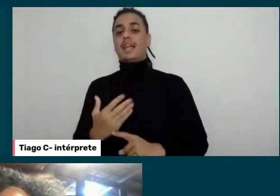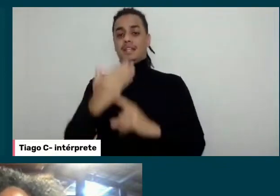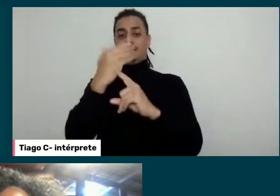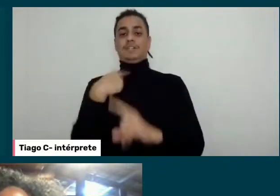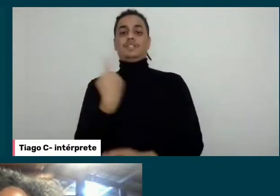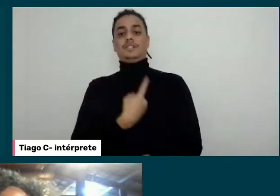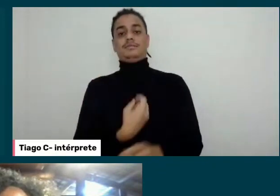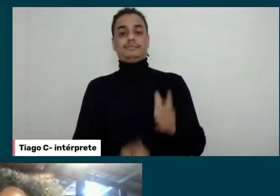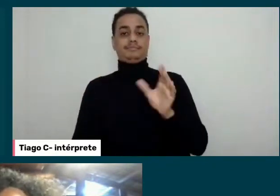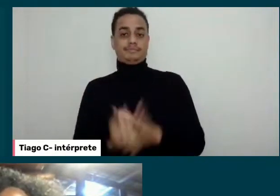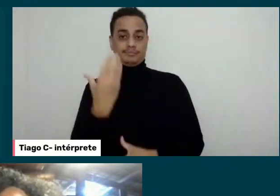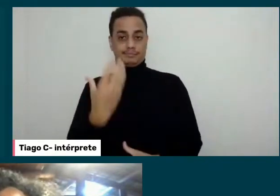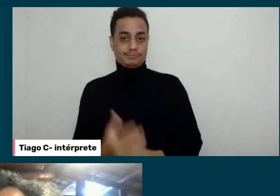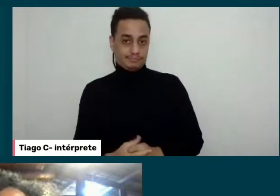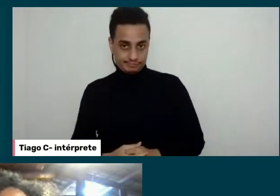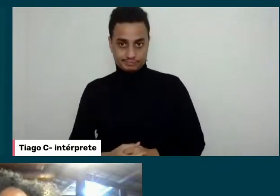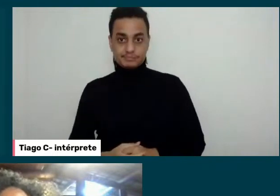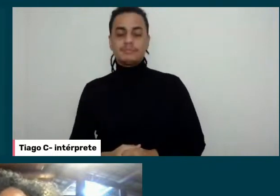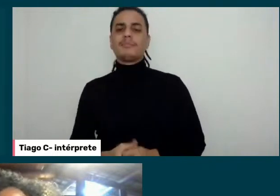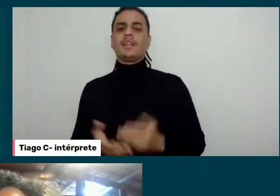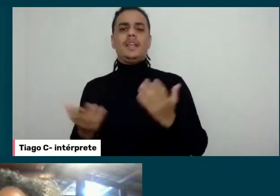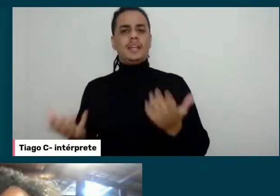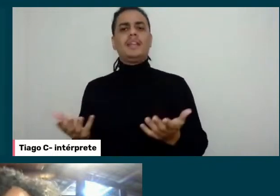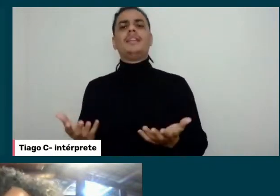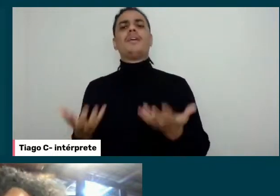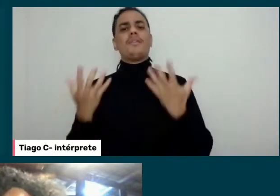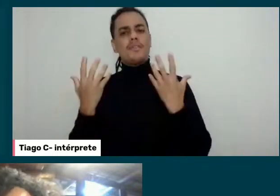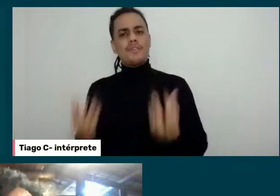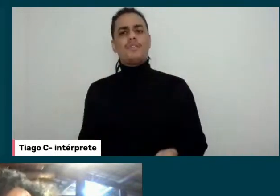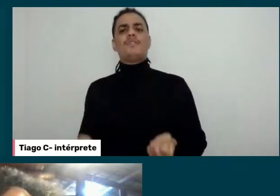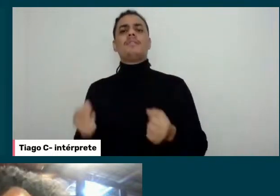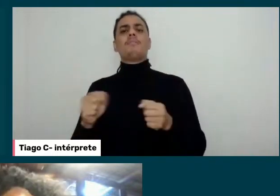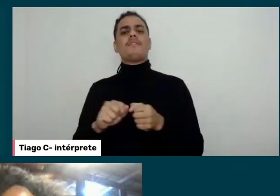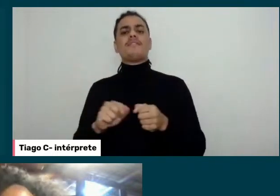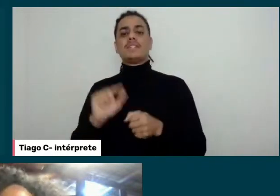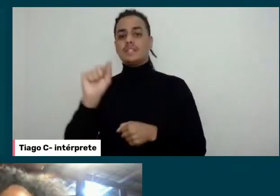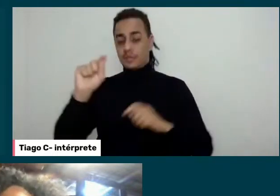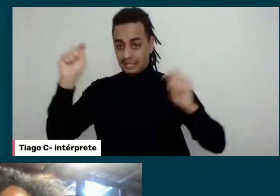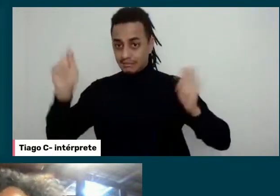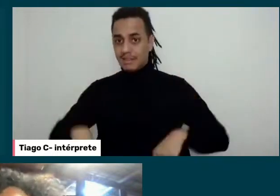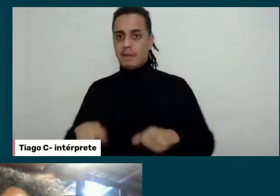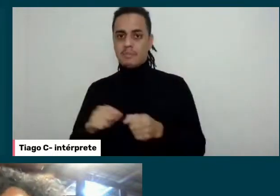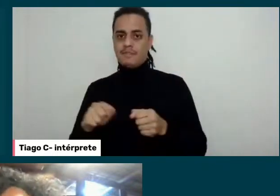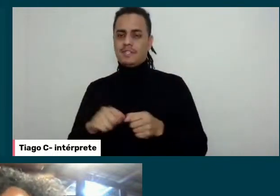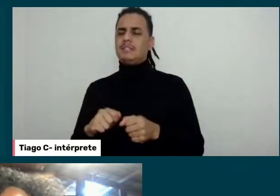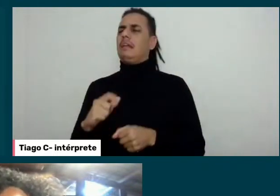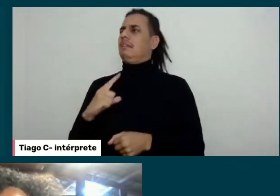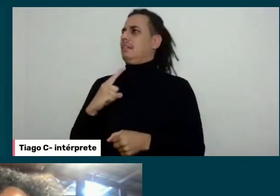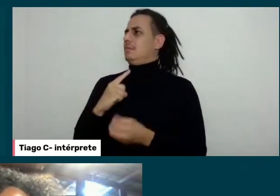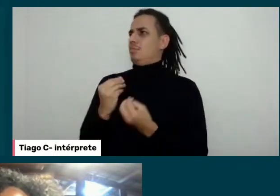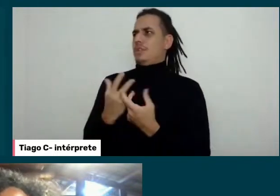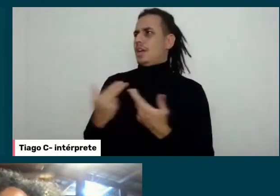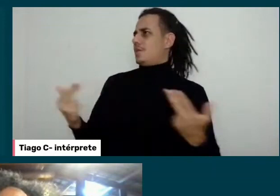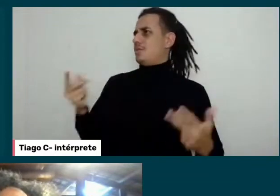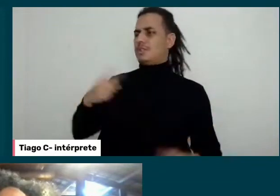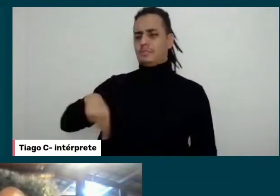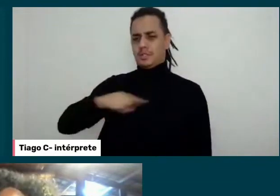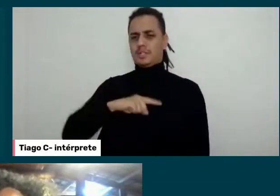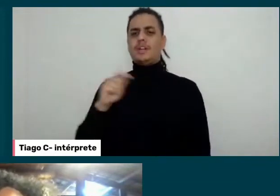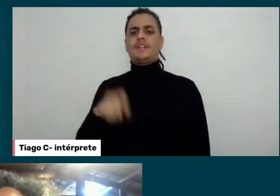fazendo? Então, vamos começar a fazer o que podemos fazer, e é bastante coisa que a gente pode fazer com IA